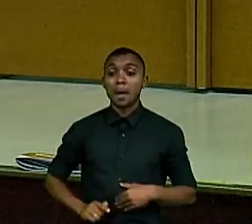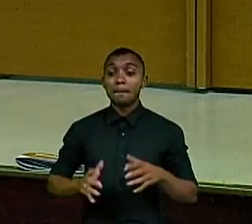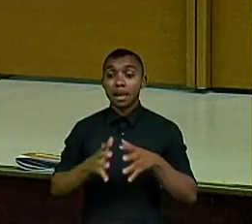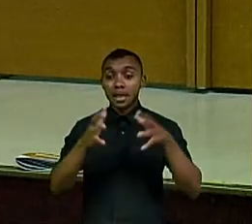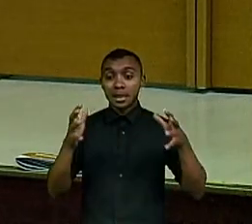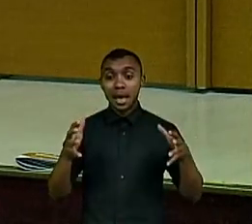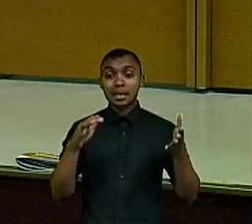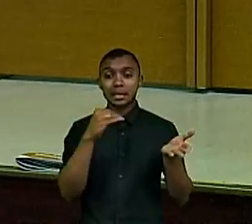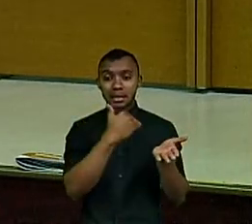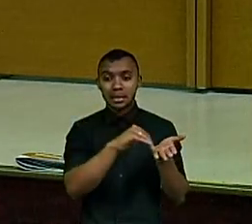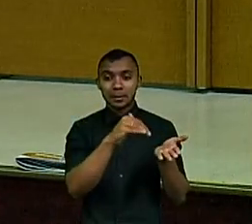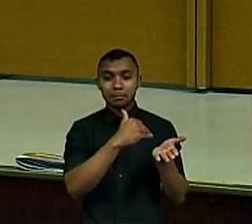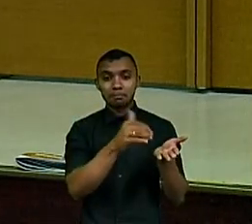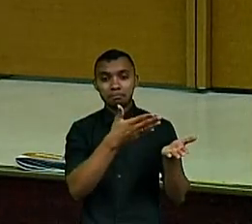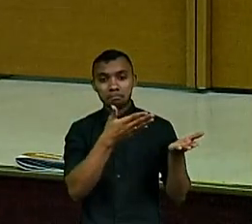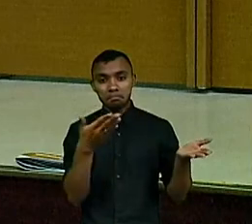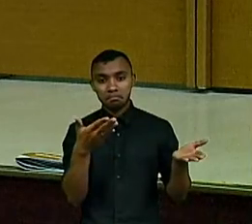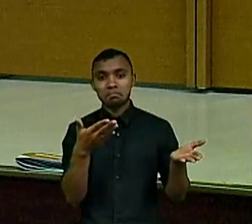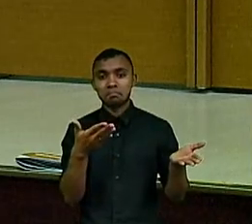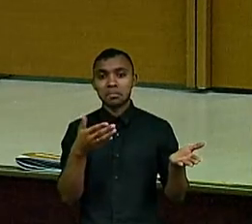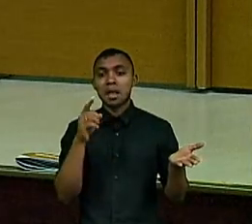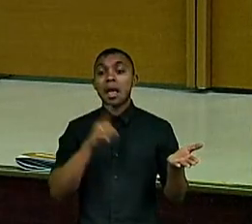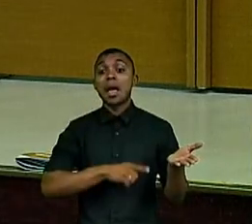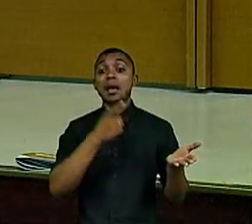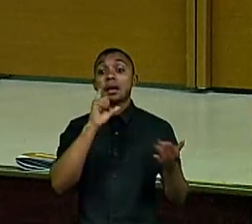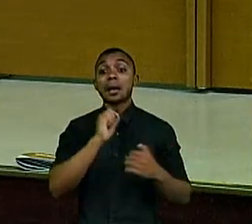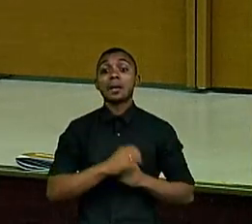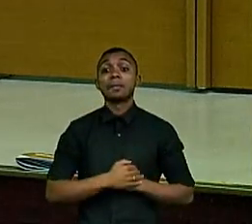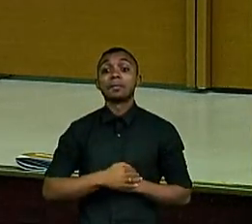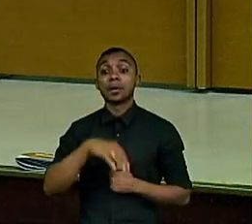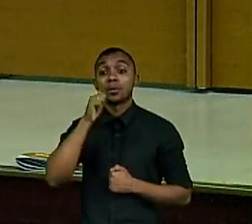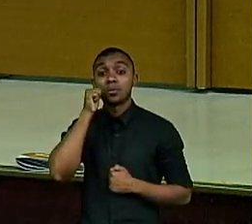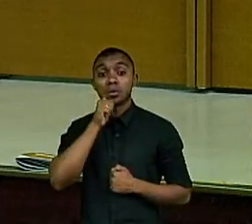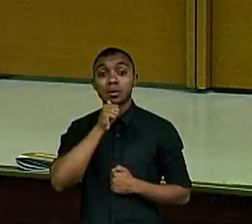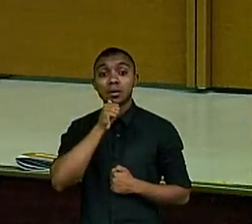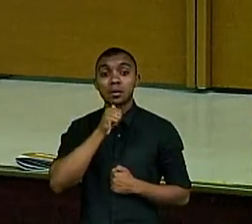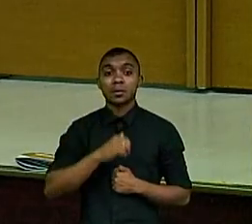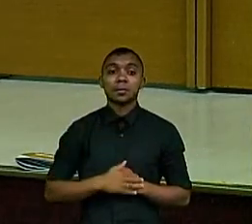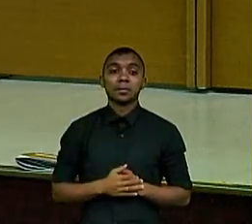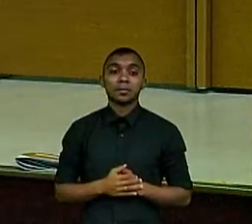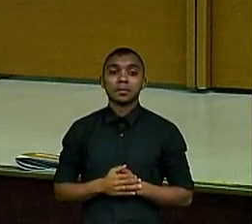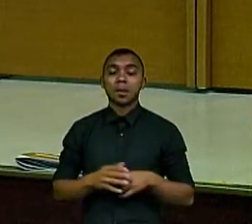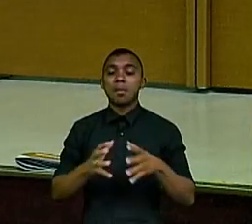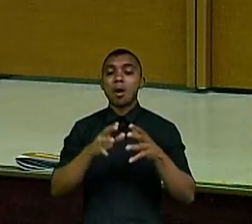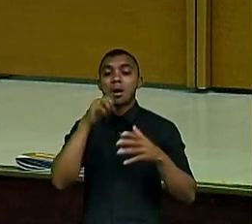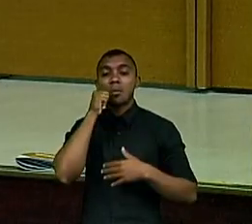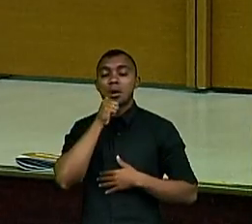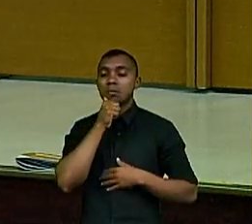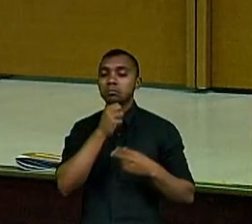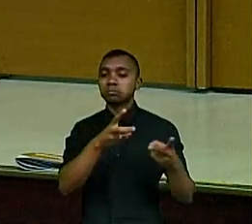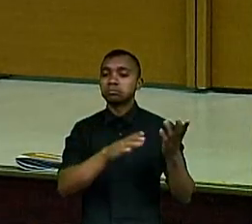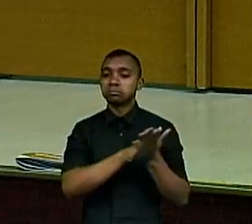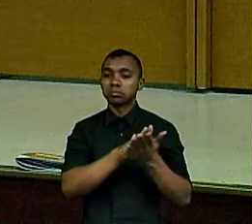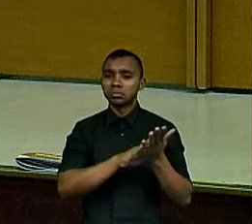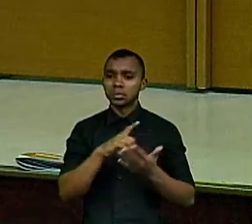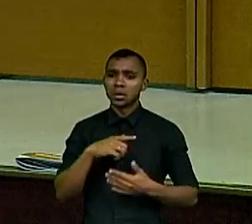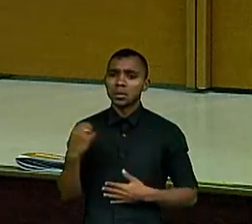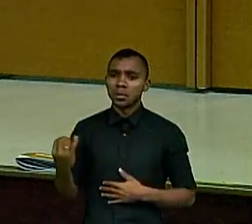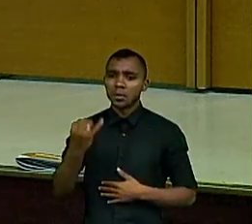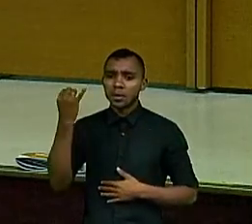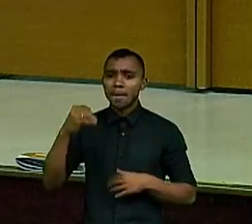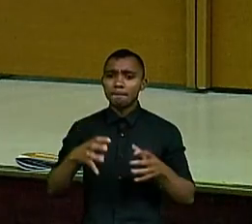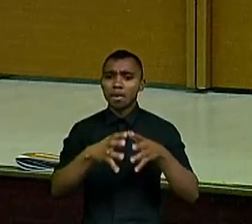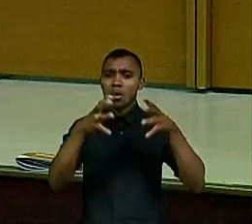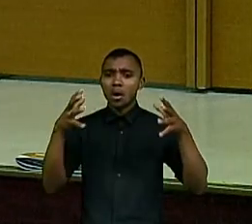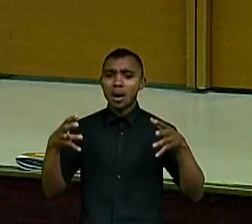que são seus assessores diretos serão mulheres isso aí a maioria das meninas não se tocam de quanto é importante isso metade das